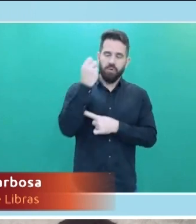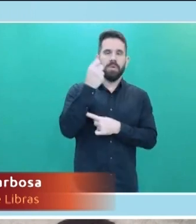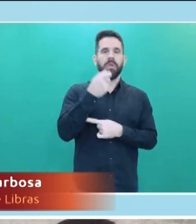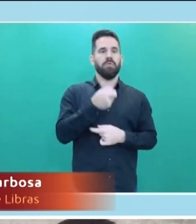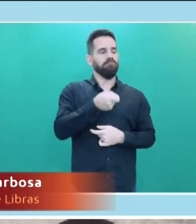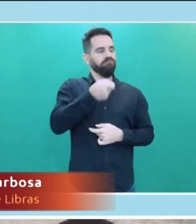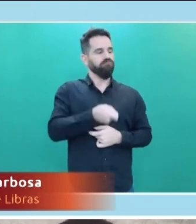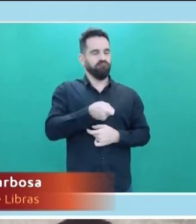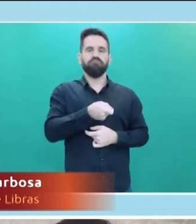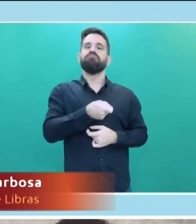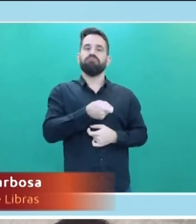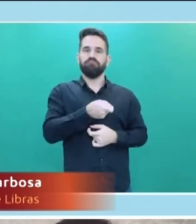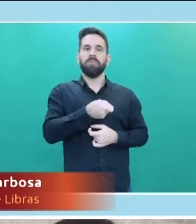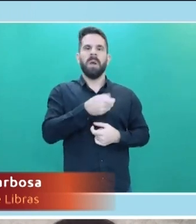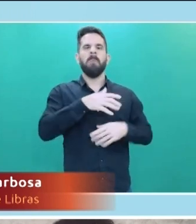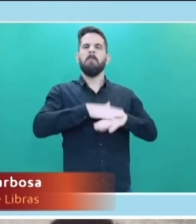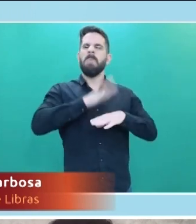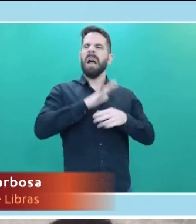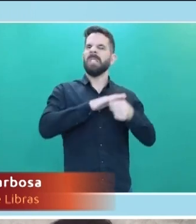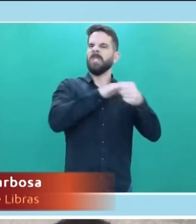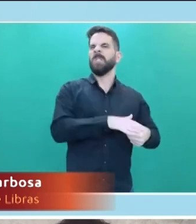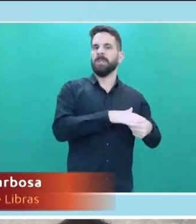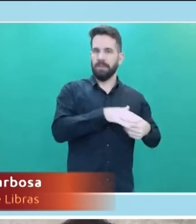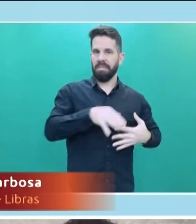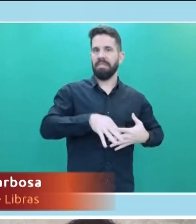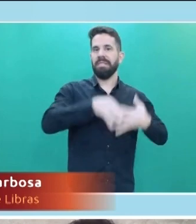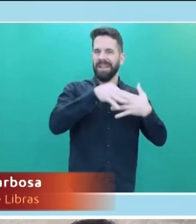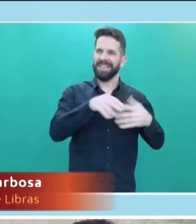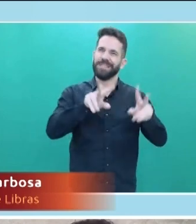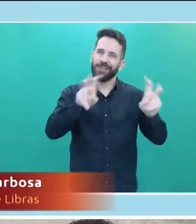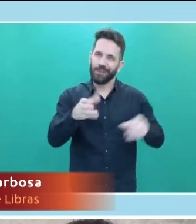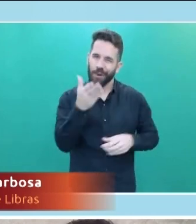entra, eu acho, a conversa aqui com relação à masculinidade tóxica.